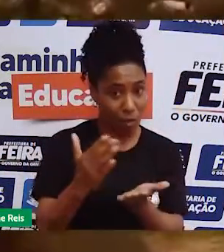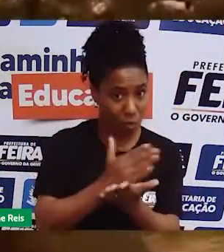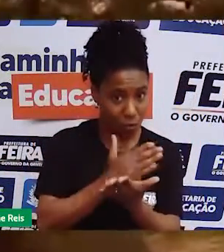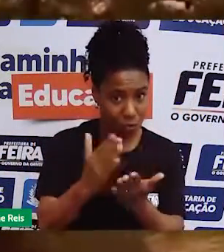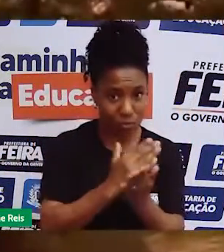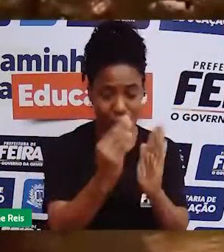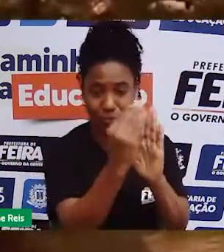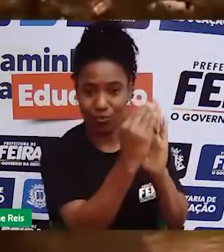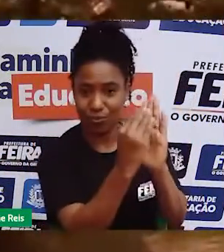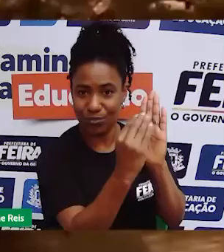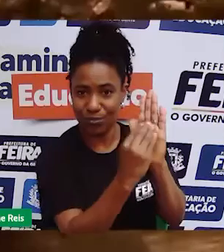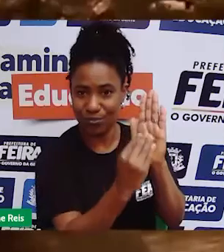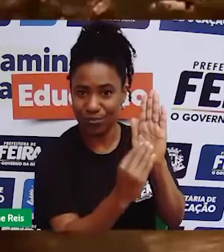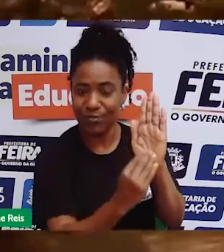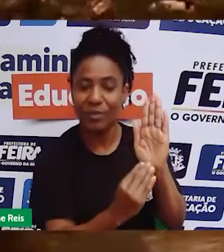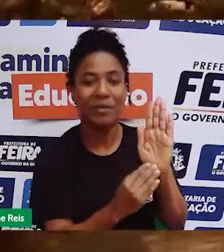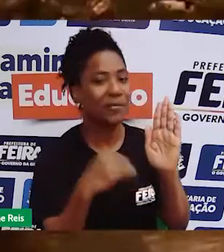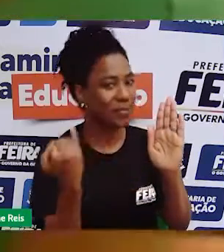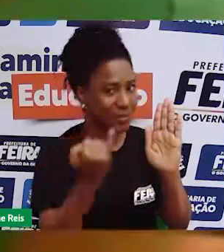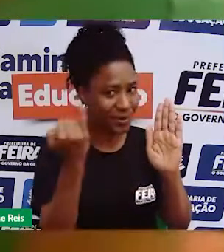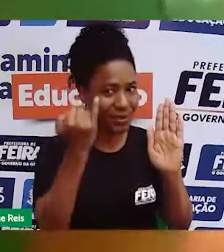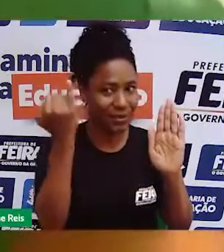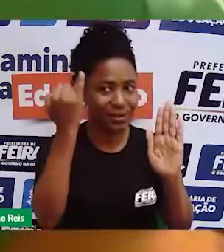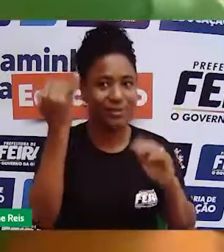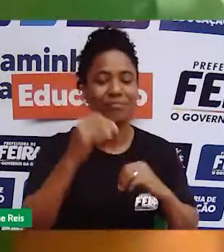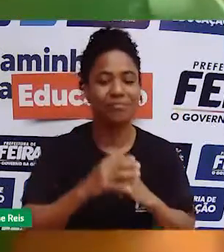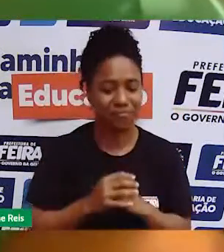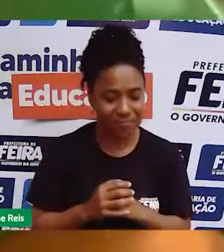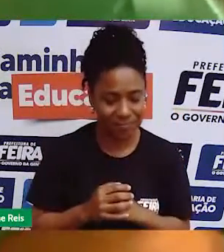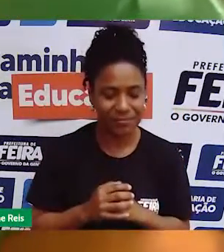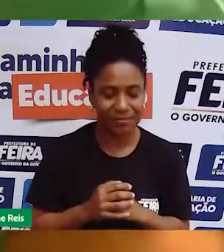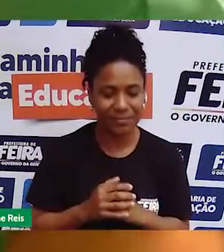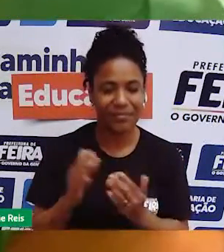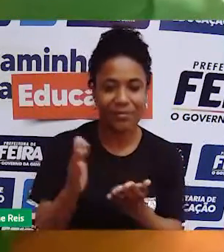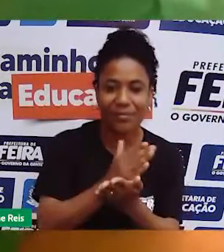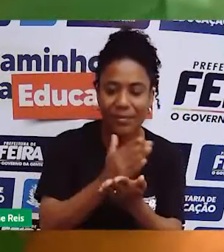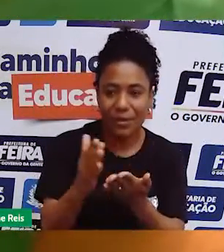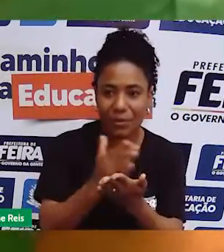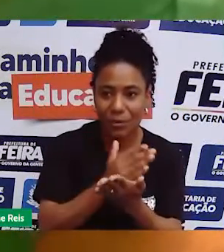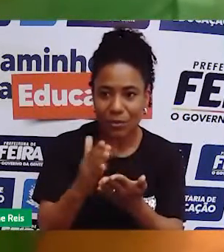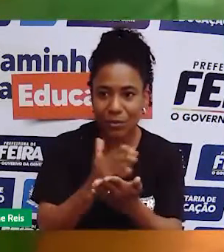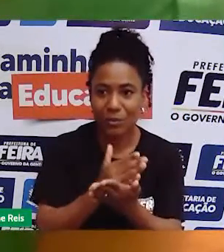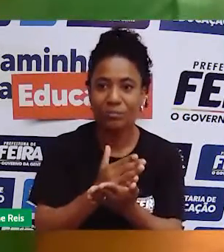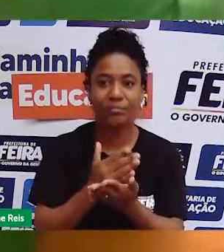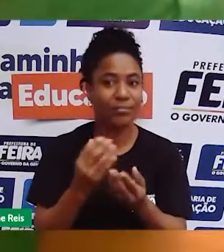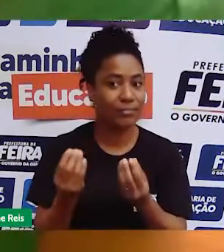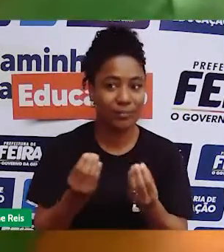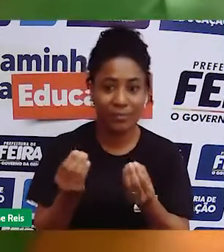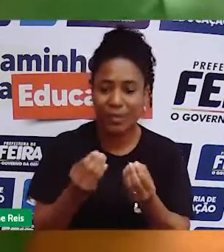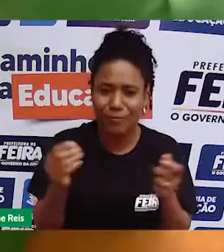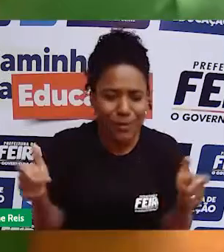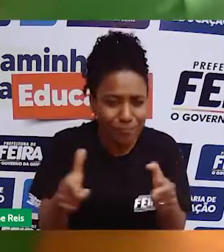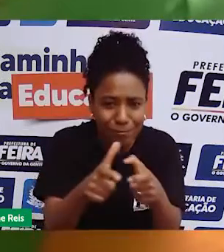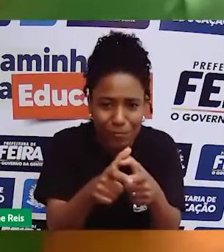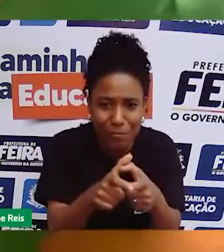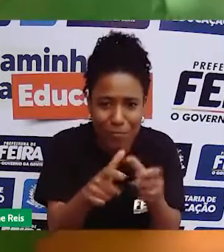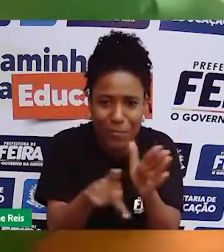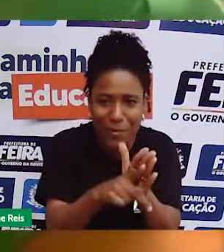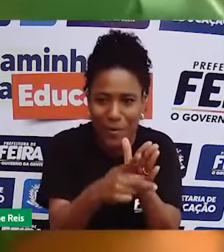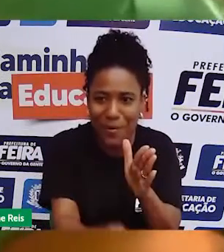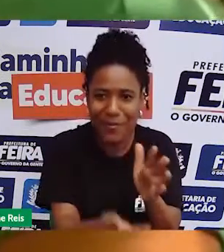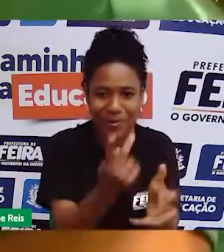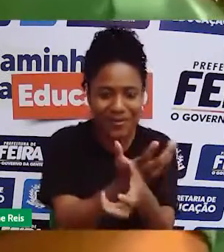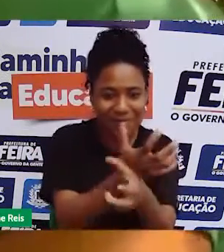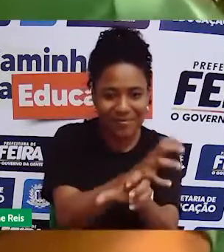tem uma carência muito de estudos. Tem diferenciações, faixas, né? Alguns, como posso falar, microbiomas dentro da Caatinga, que se